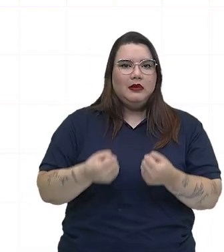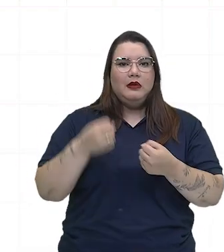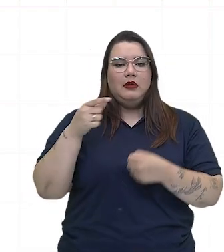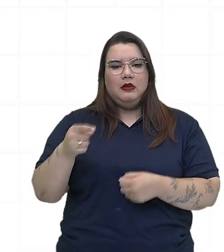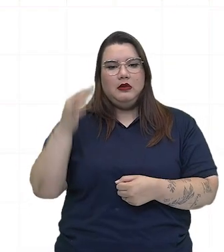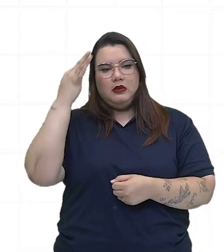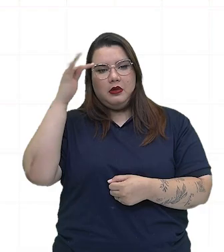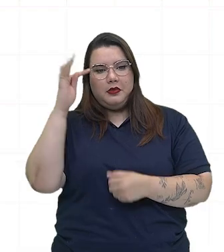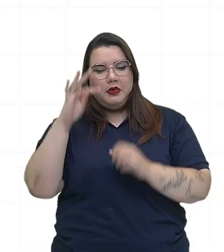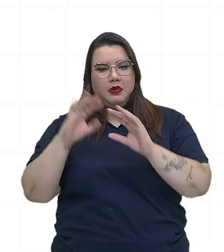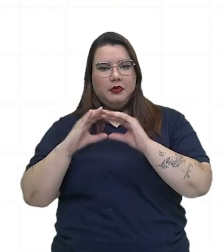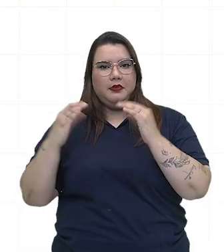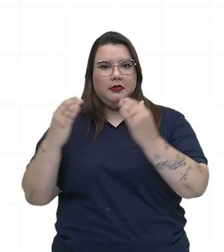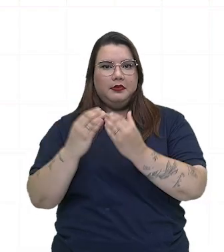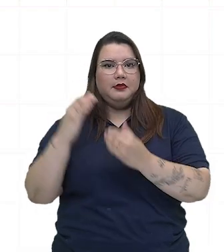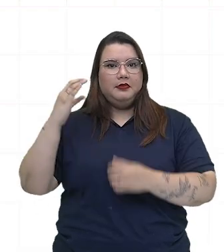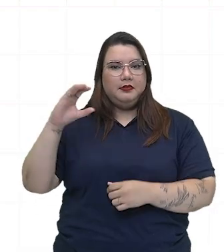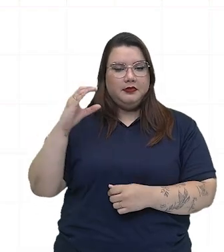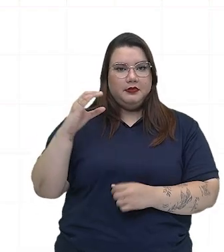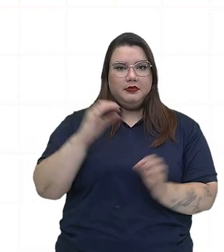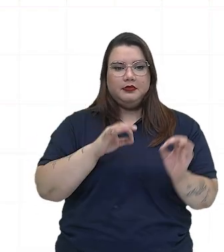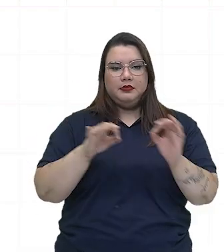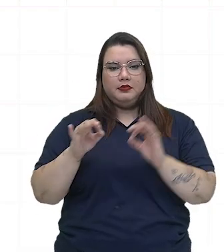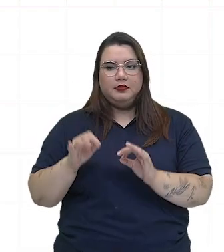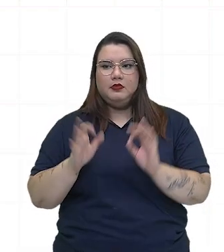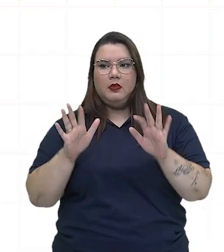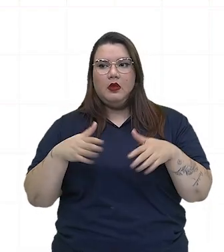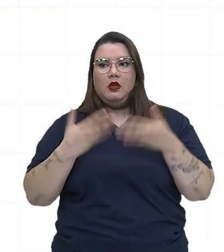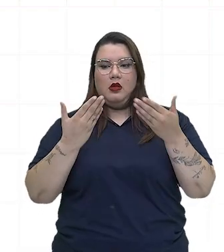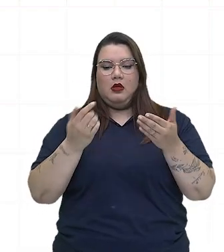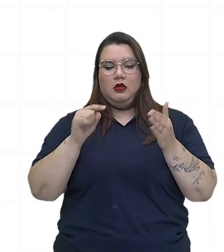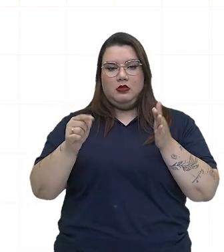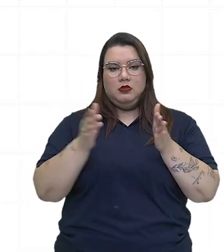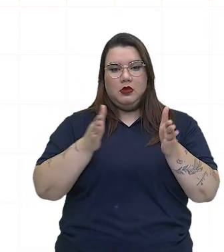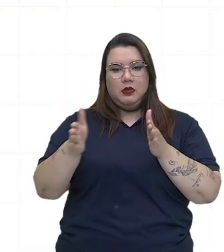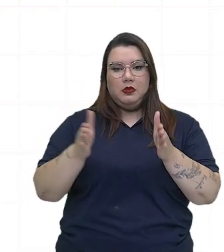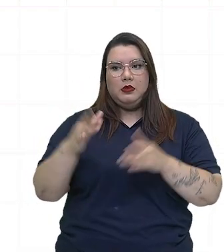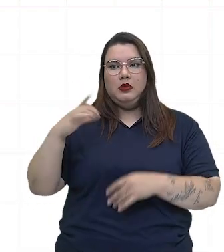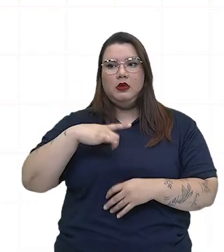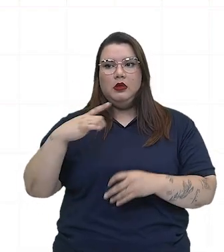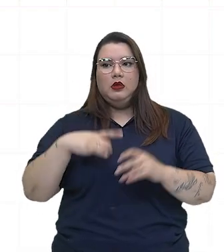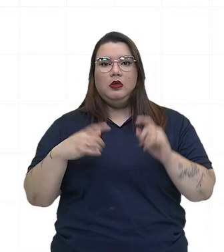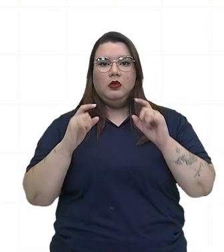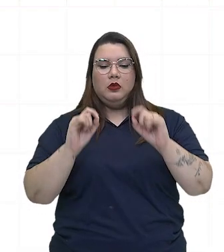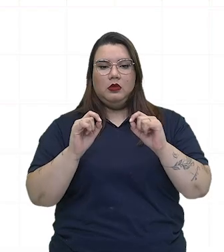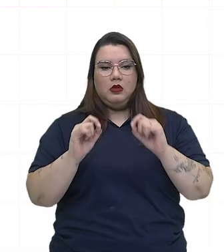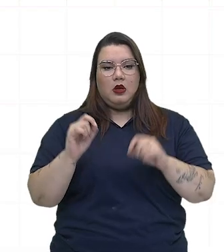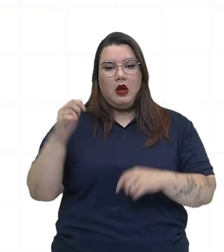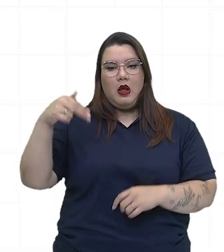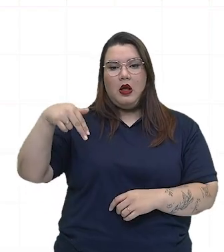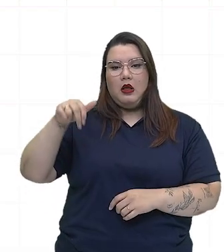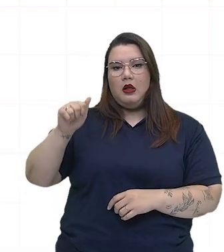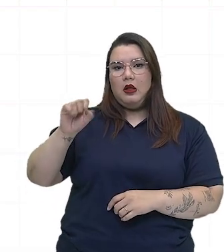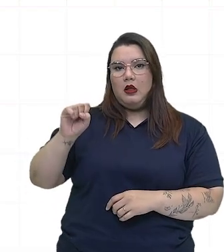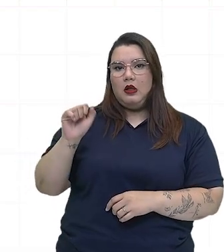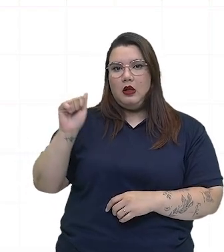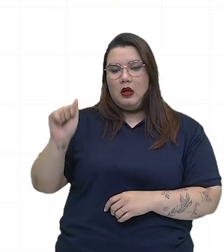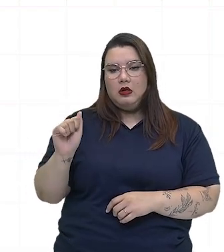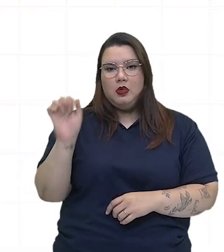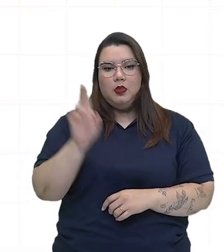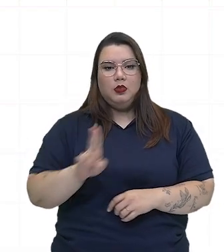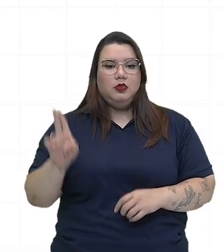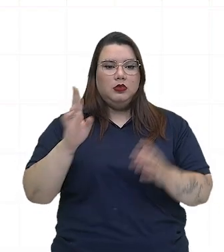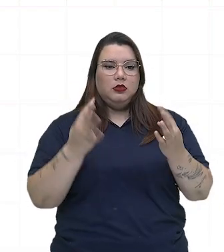aceita ali pela comunidade científica. Então, nesse período, nós temos aí a NASA usando